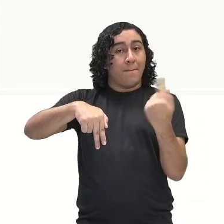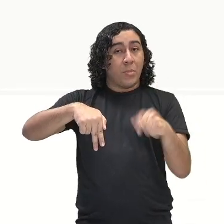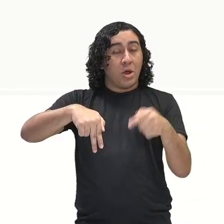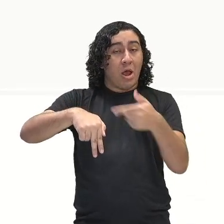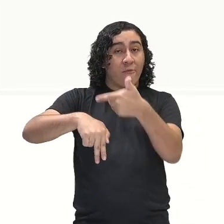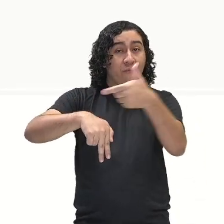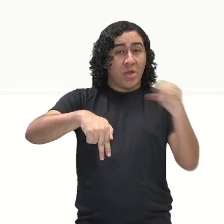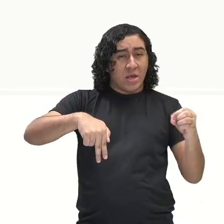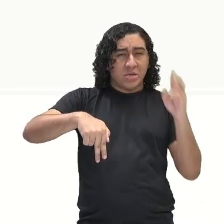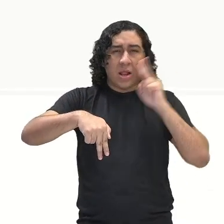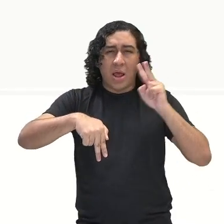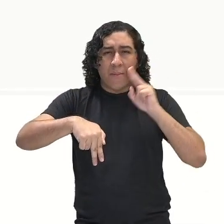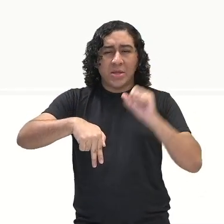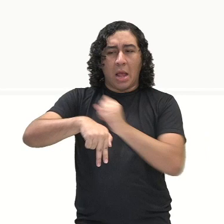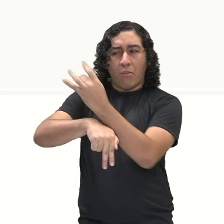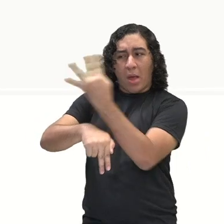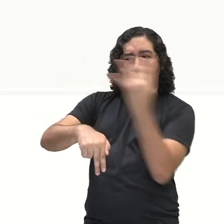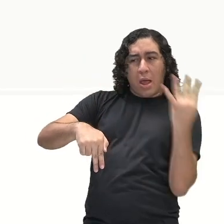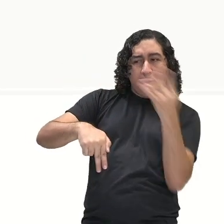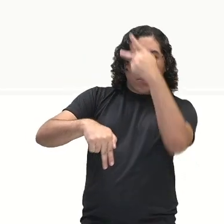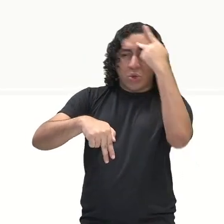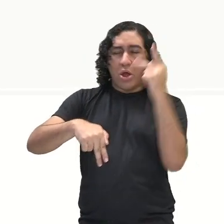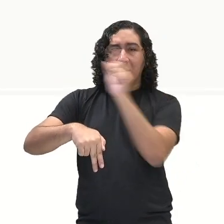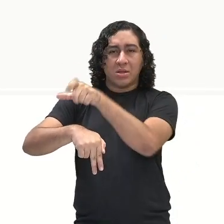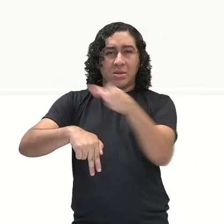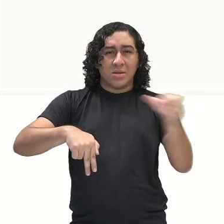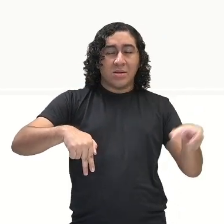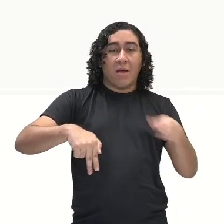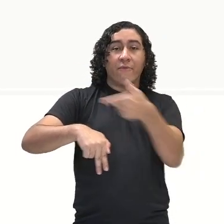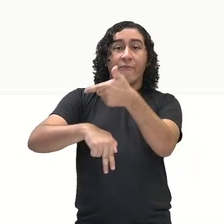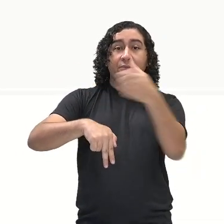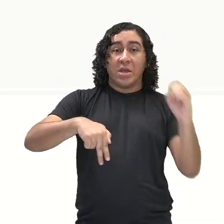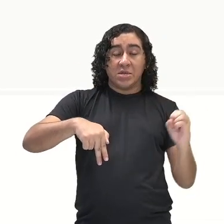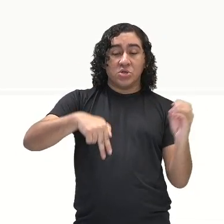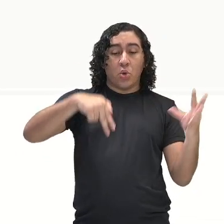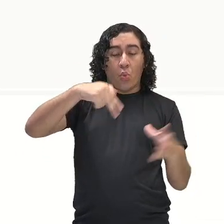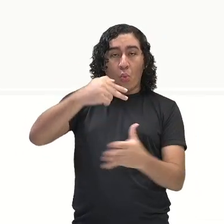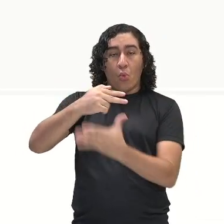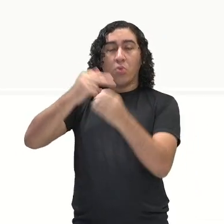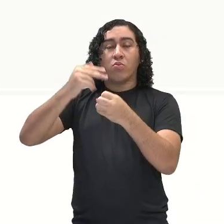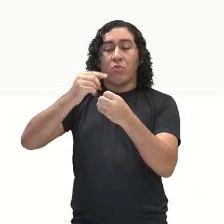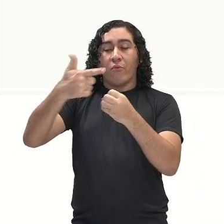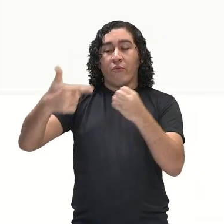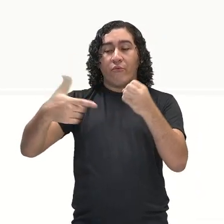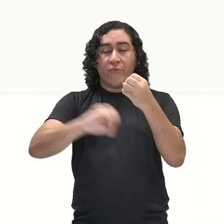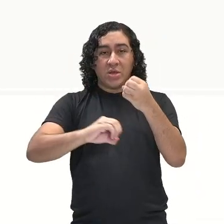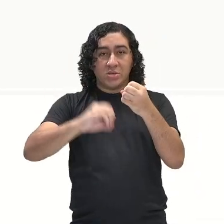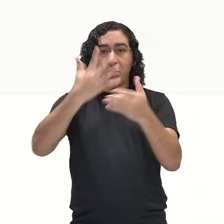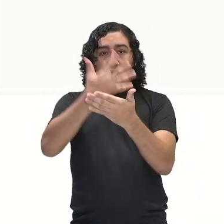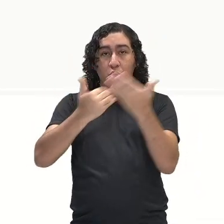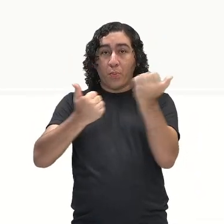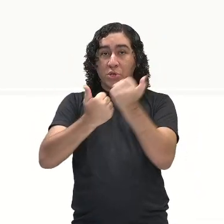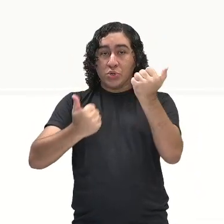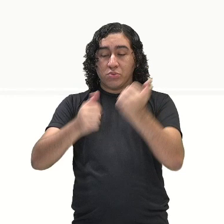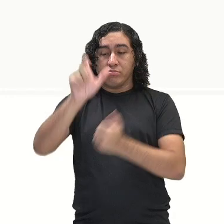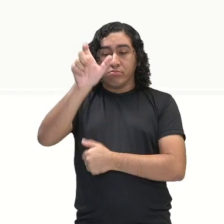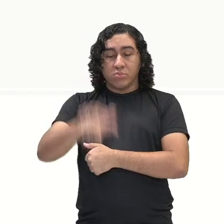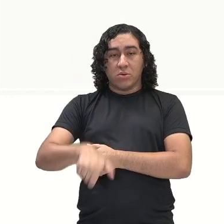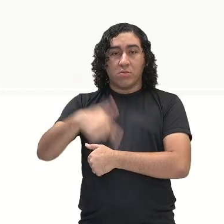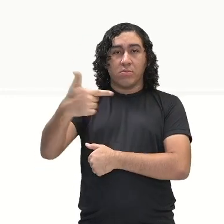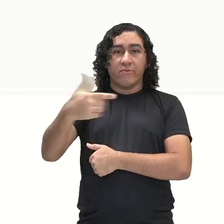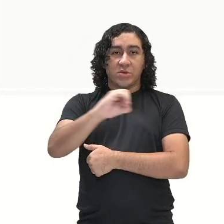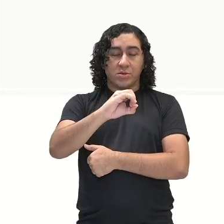foram distribuídas, né? Então são 20 termos nessa sequência. Então no lugar de n, eu vou deixar